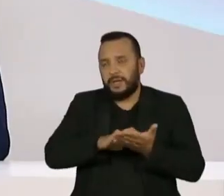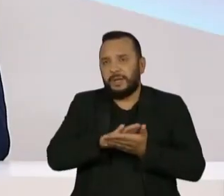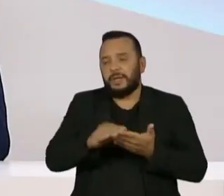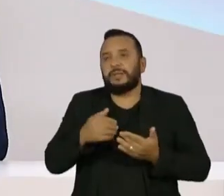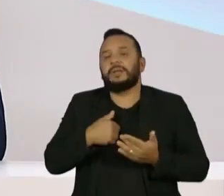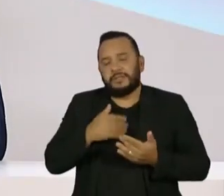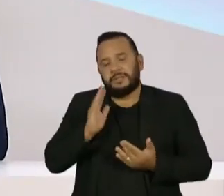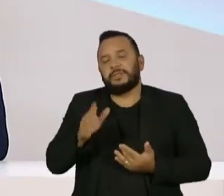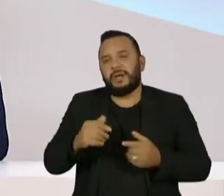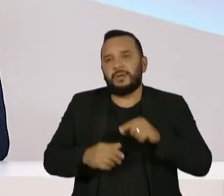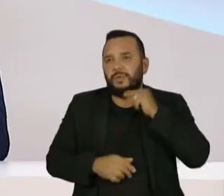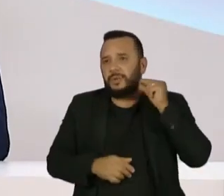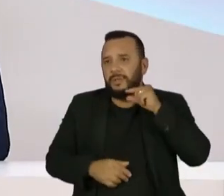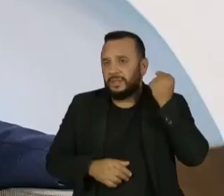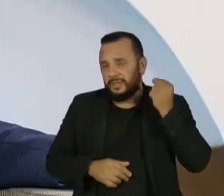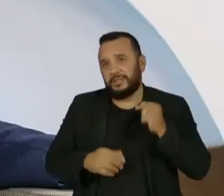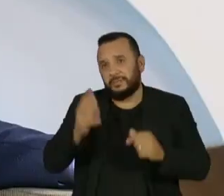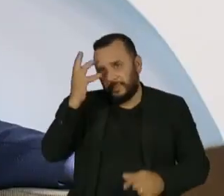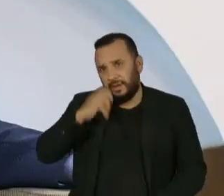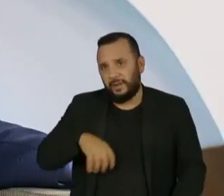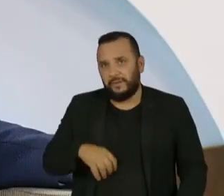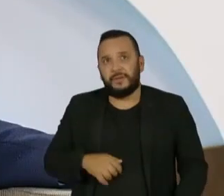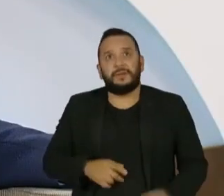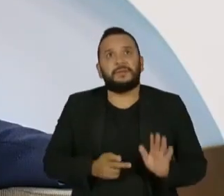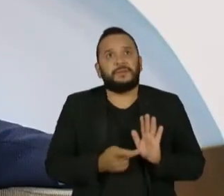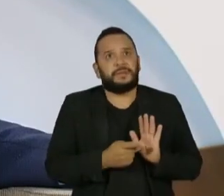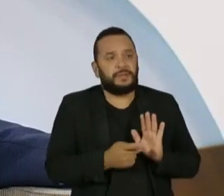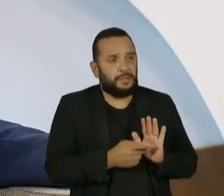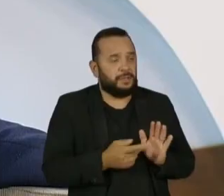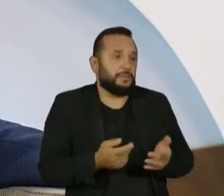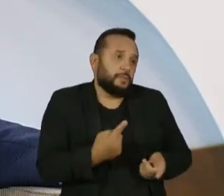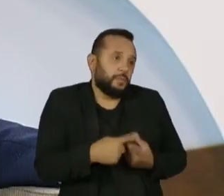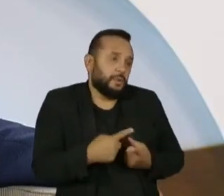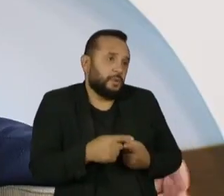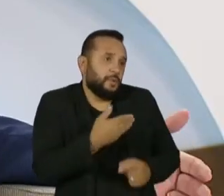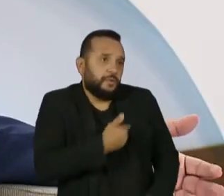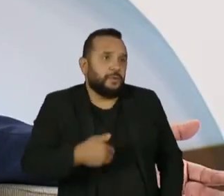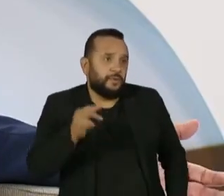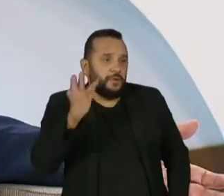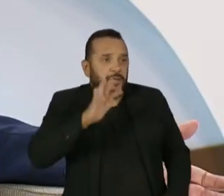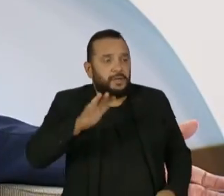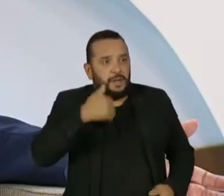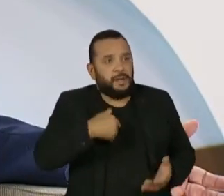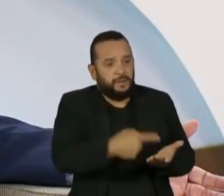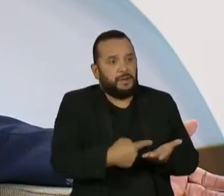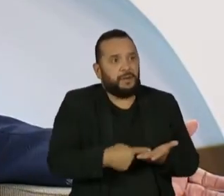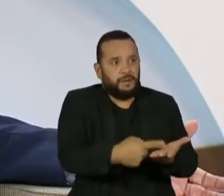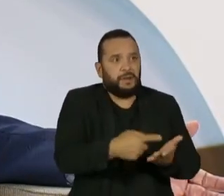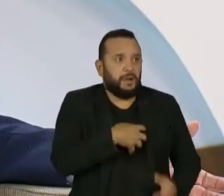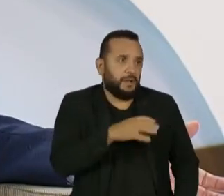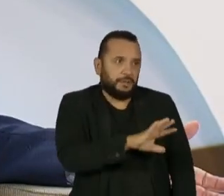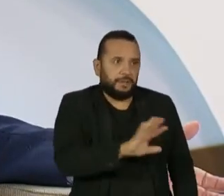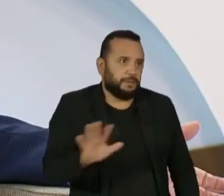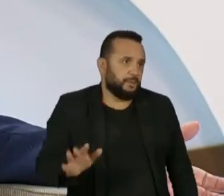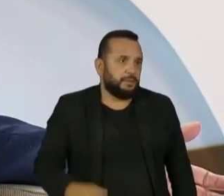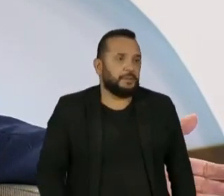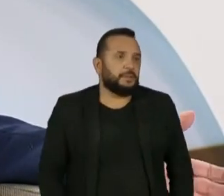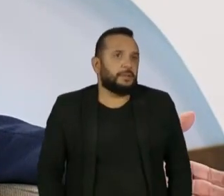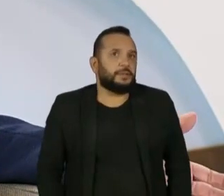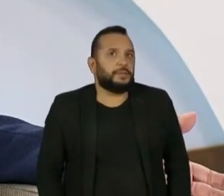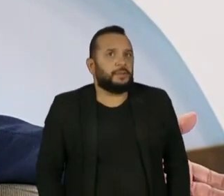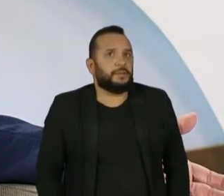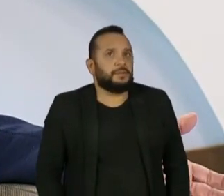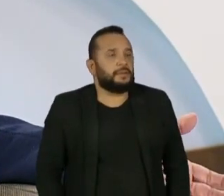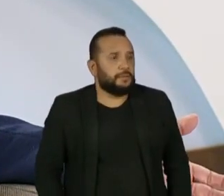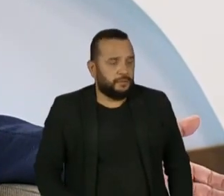está bastante irritado no caso da Câmara. Não tenha dúvida, porque essa é a moeda que está sendo utilizada pelo governo federal. Você acha que não há conveniência, que não